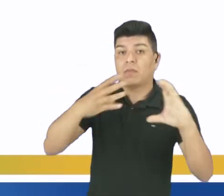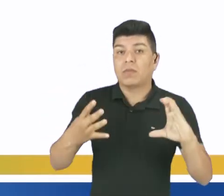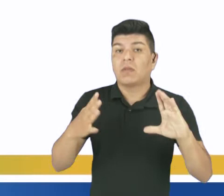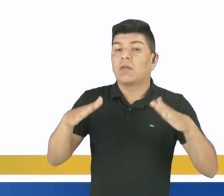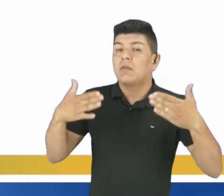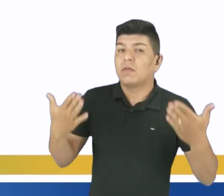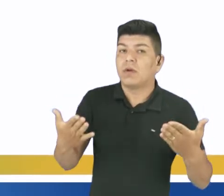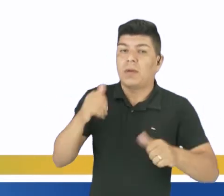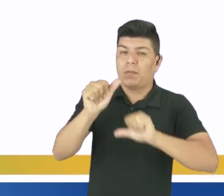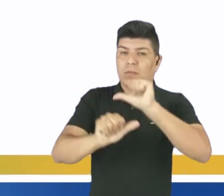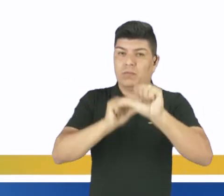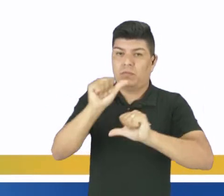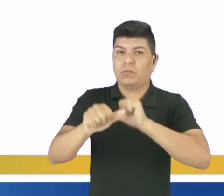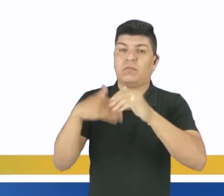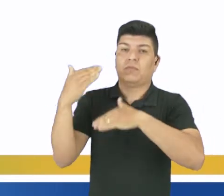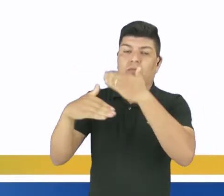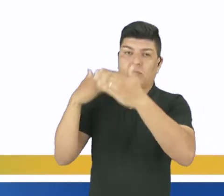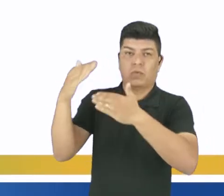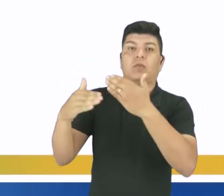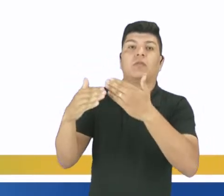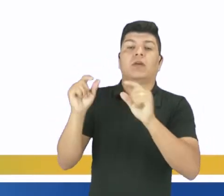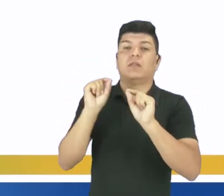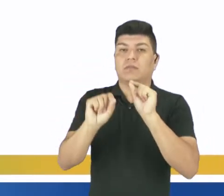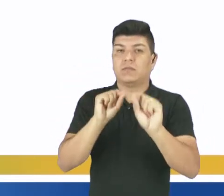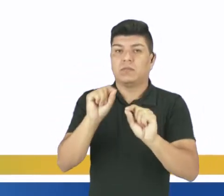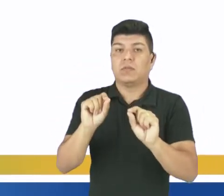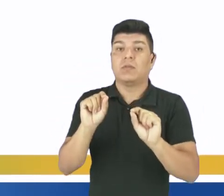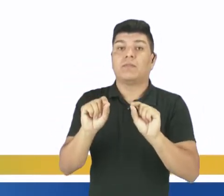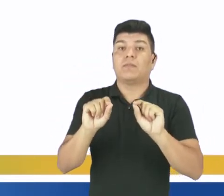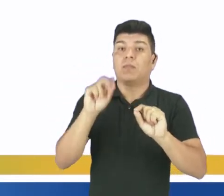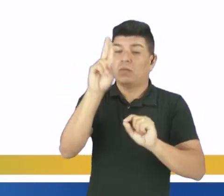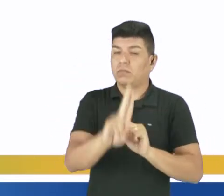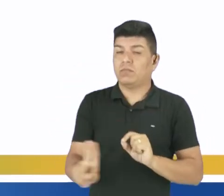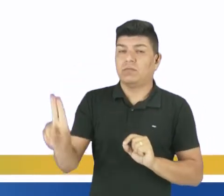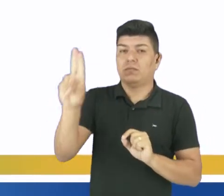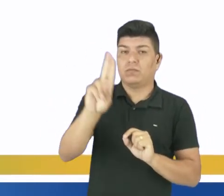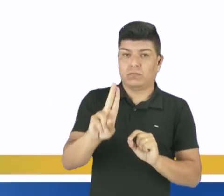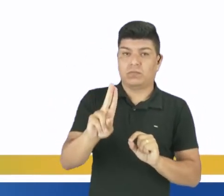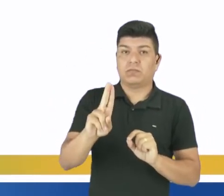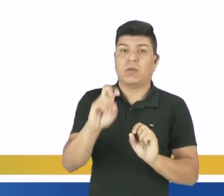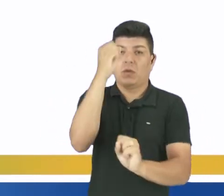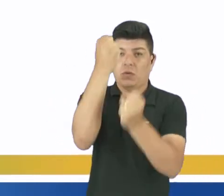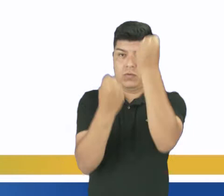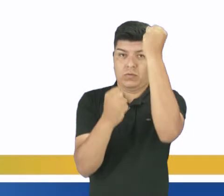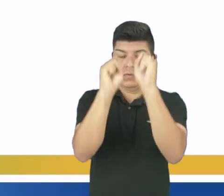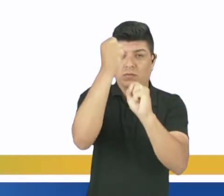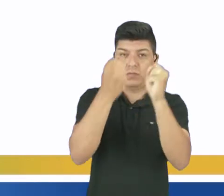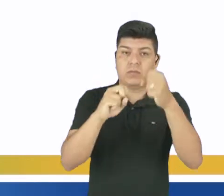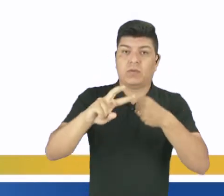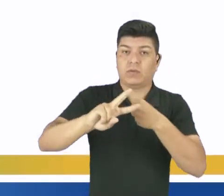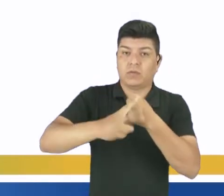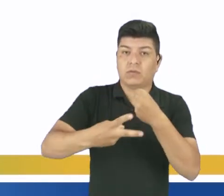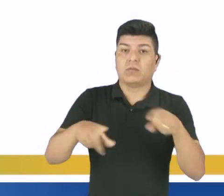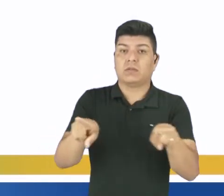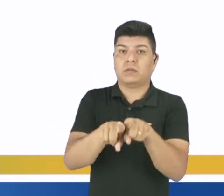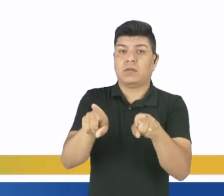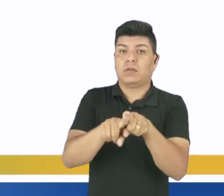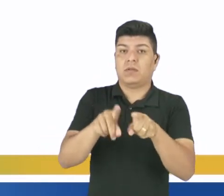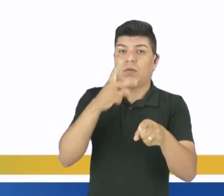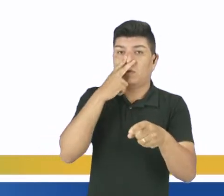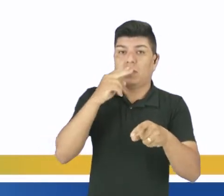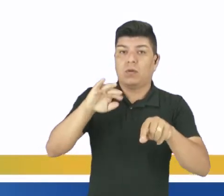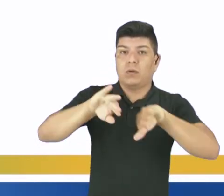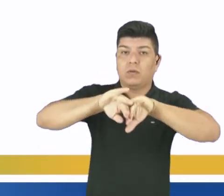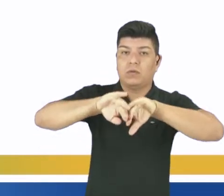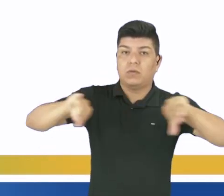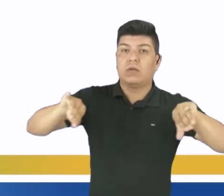características: mudança do processo produtivo, que levou à utilização de máquinas e, consequentemente, à divisão